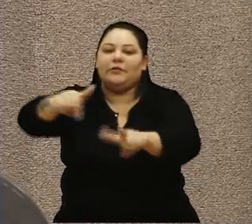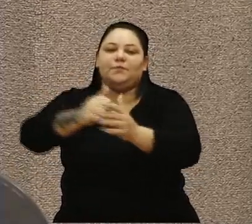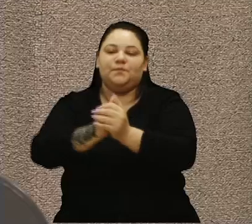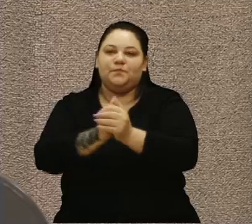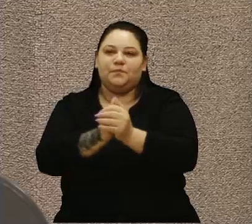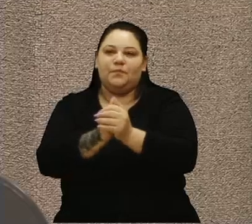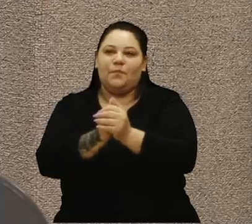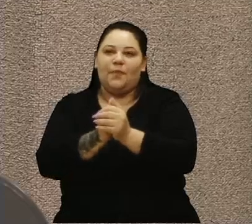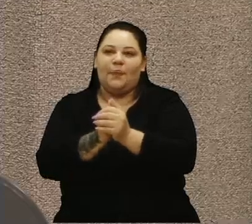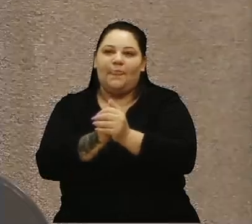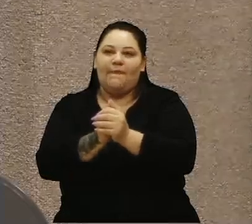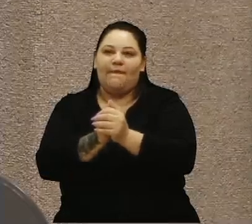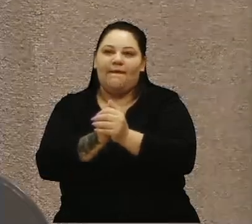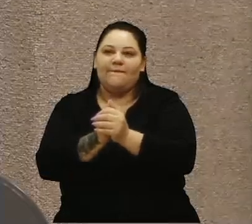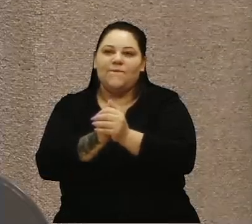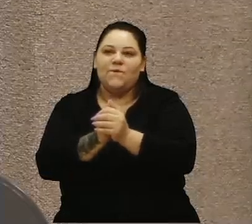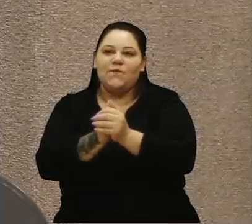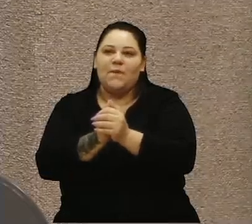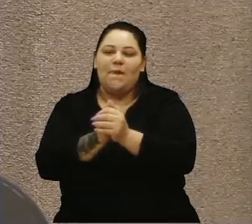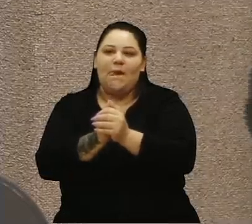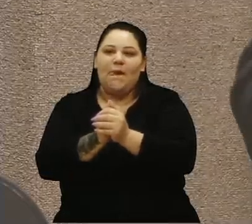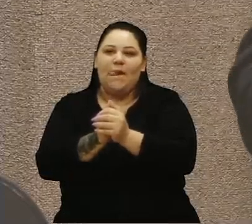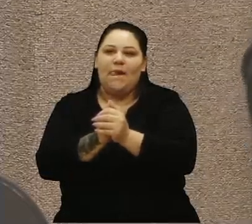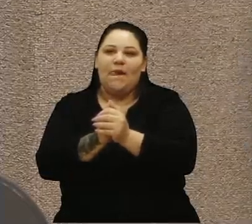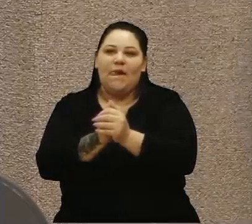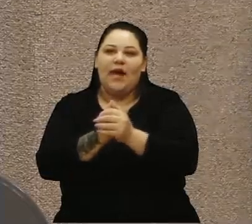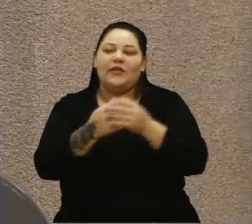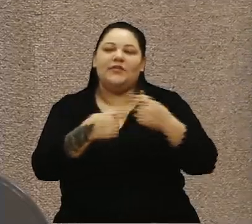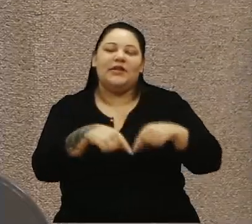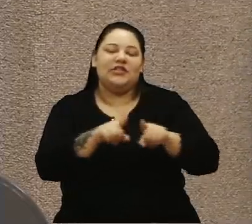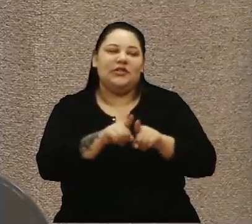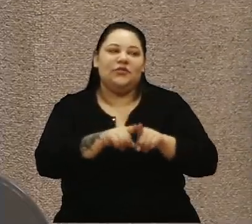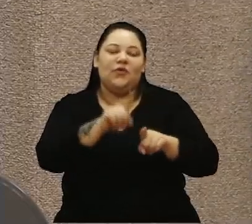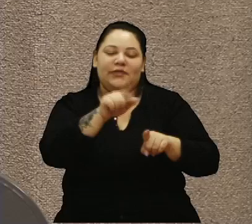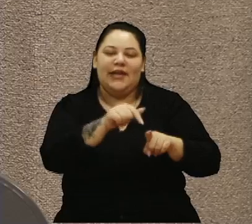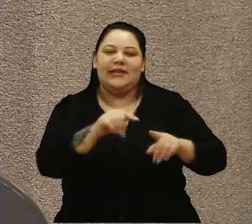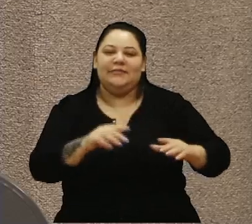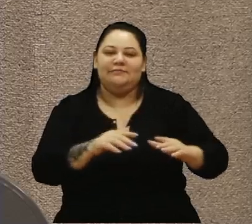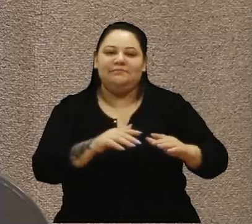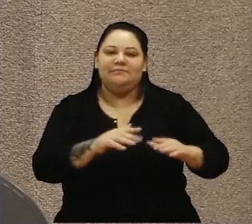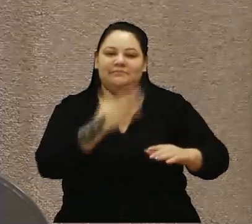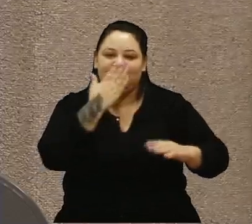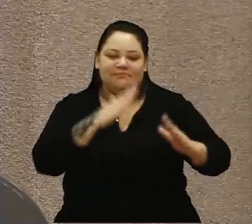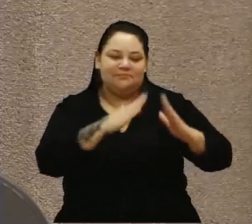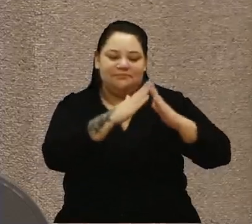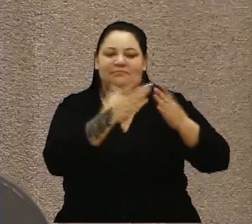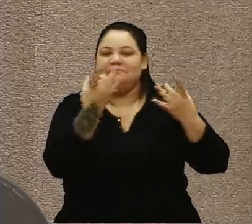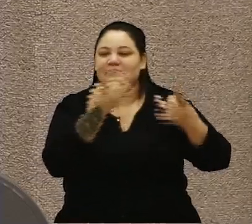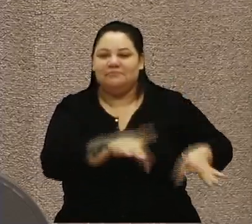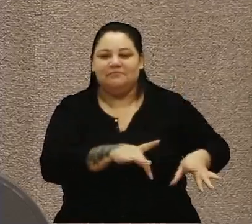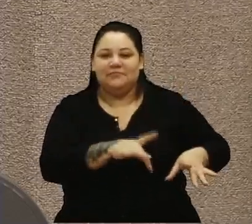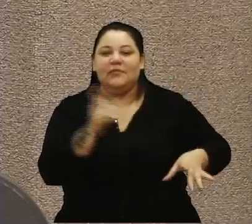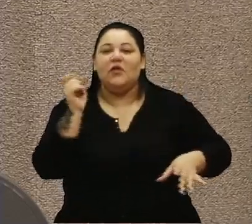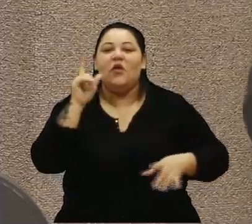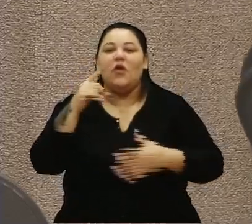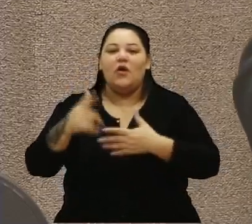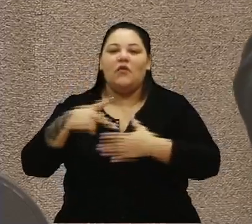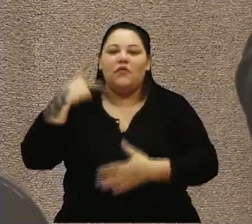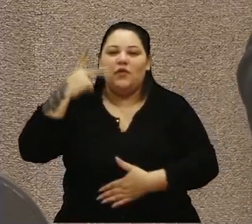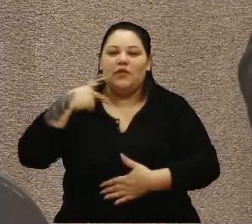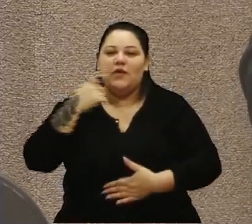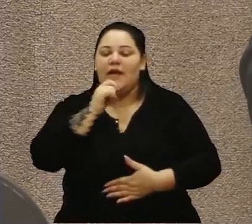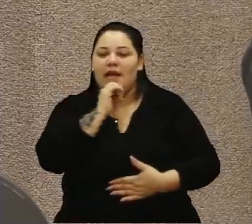Mas de repente constroem. Aí o cara não quer mais o container na frente da casa dele. Então liga, qual é o vereador que não recebeu